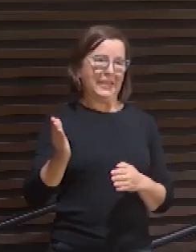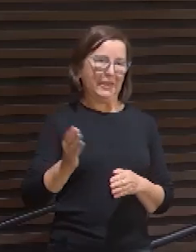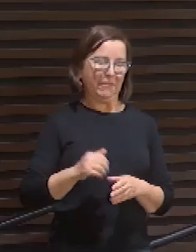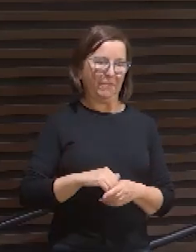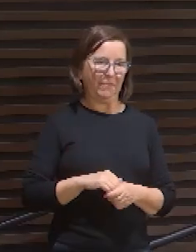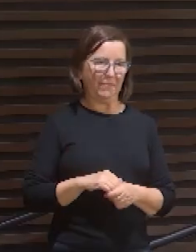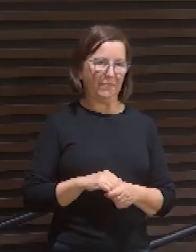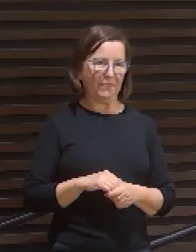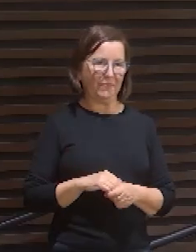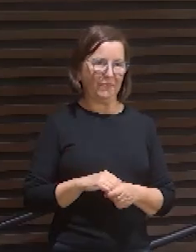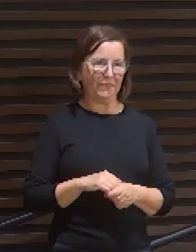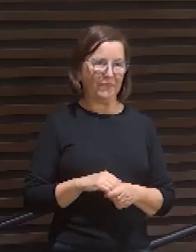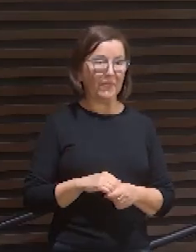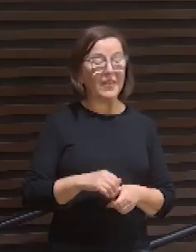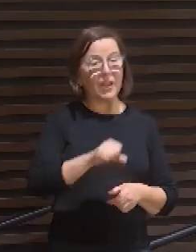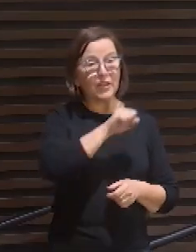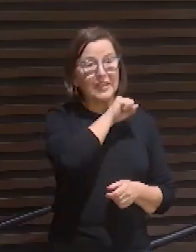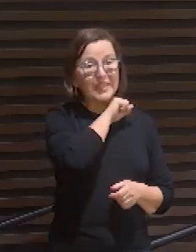Ele é um sacrifício